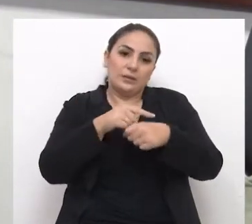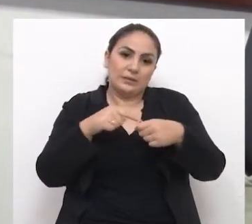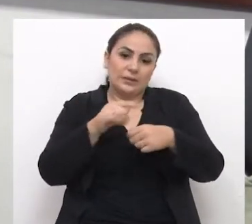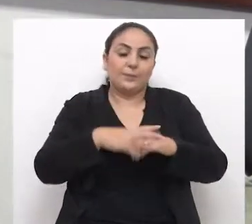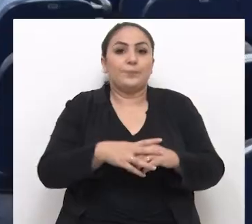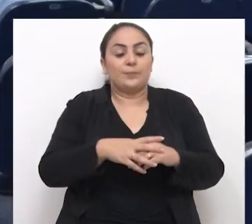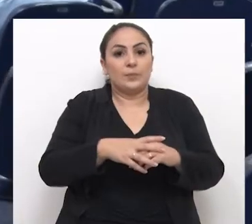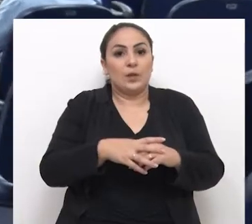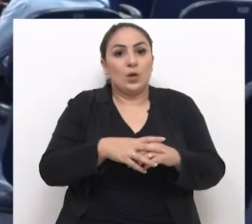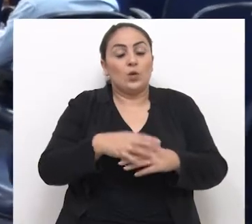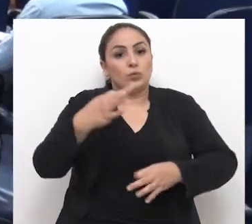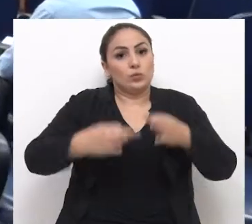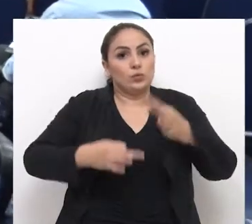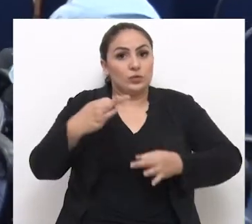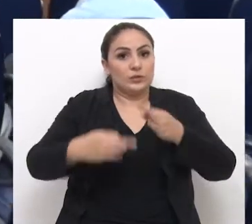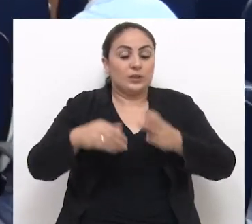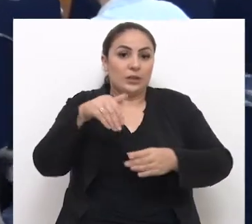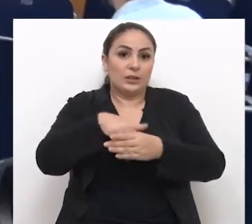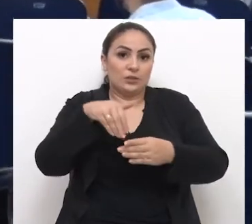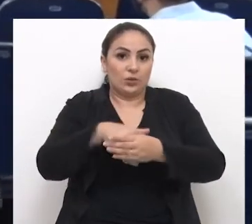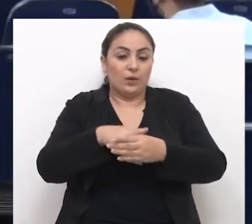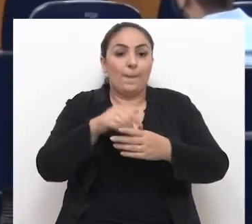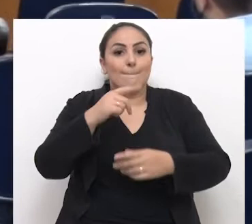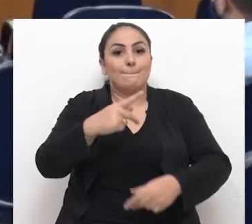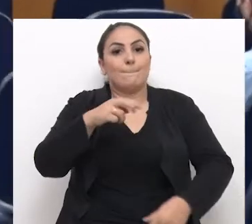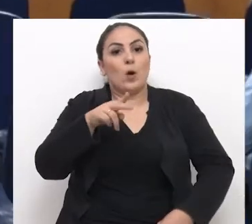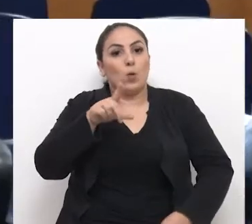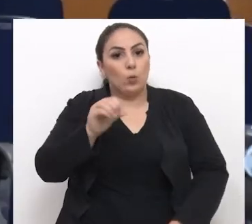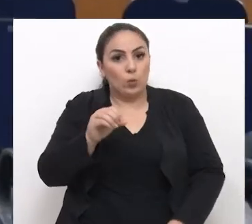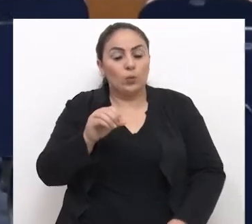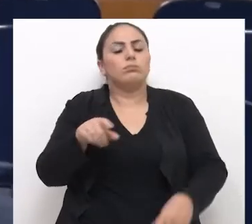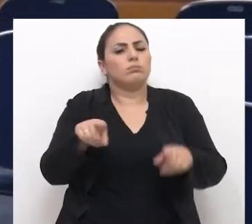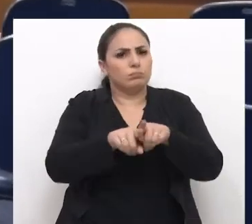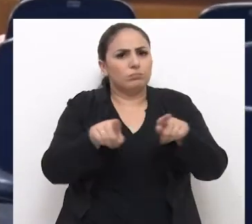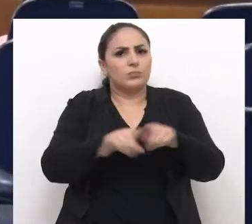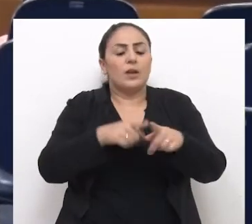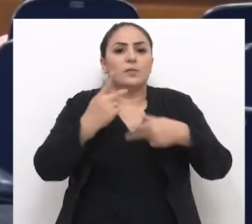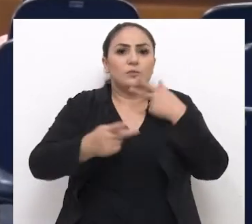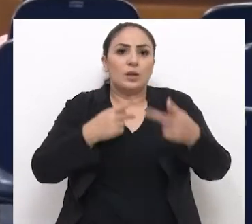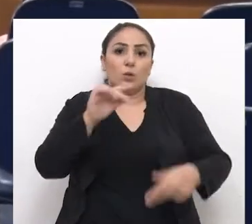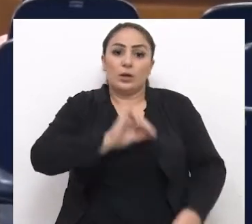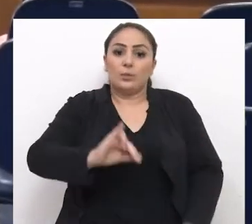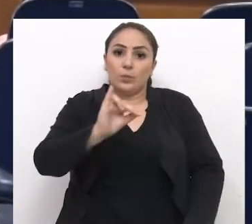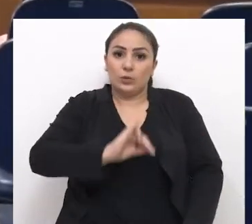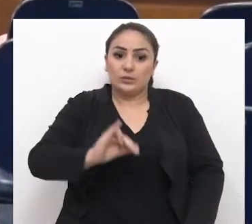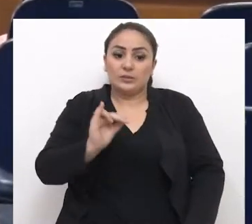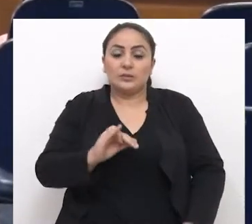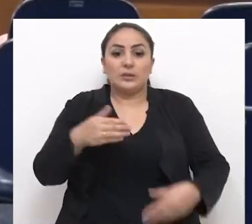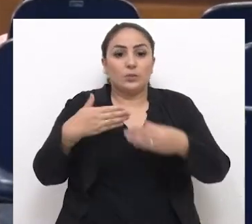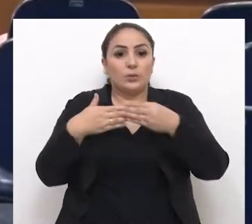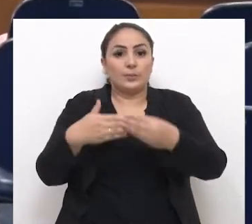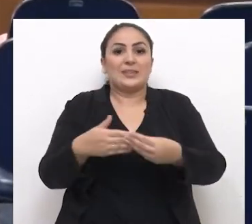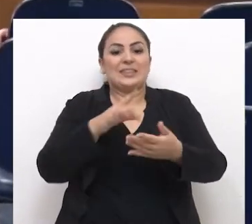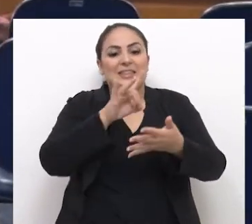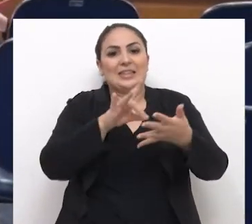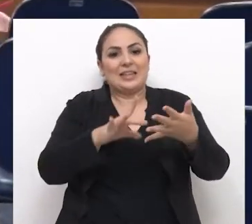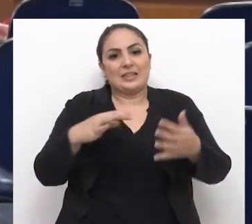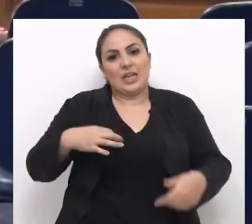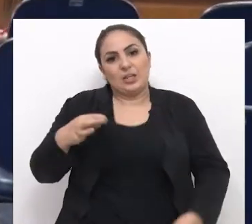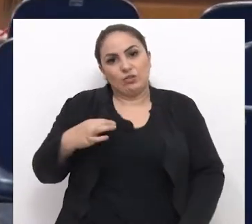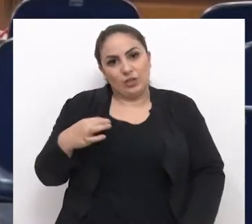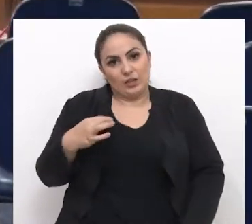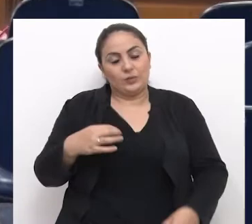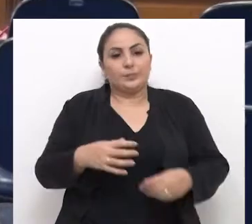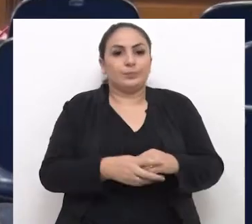nossa cidade. E o promotor de Justiça Eleitoral, Paulo Cirne, também destacou a importância da conduta de